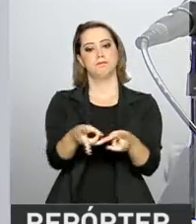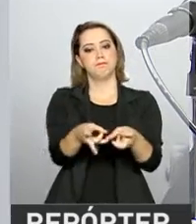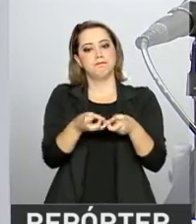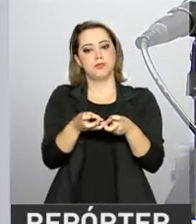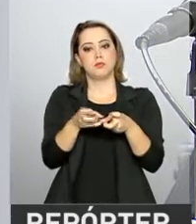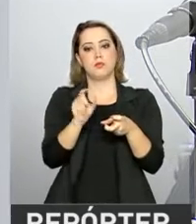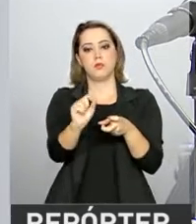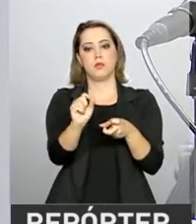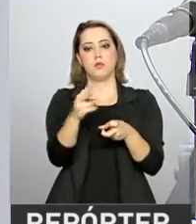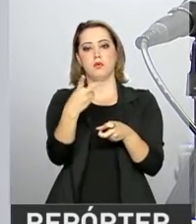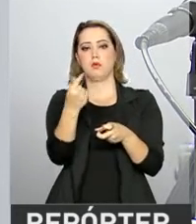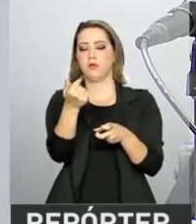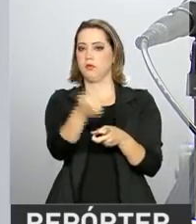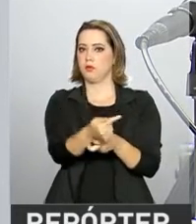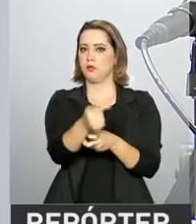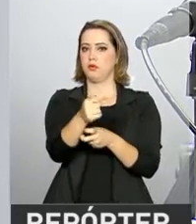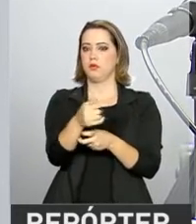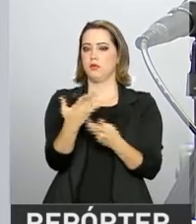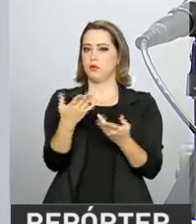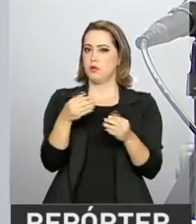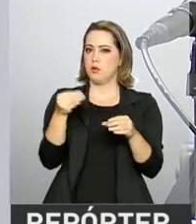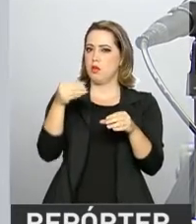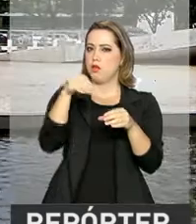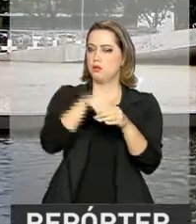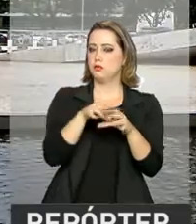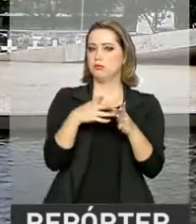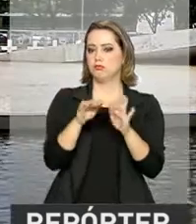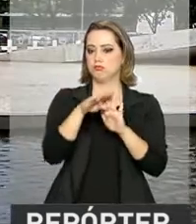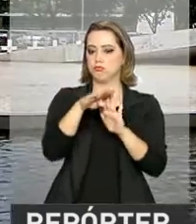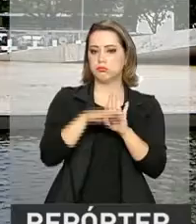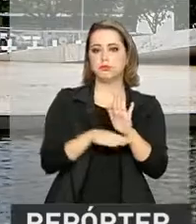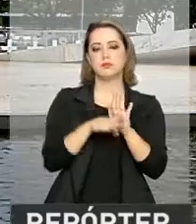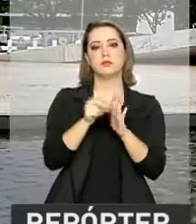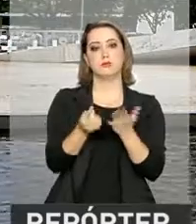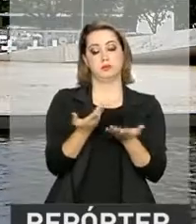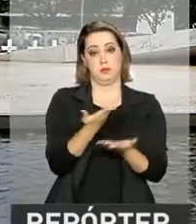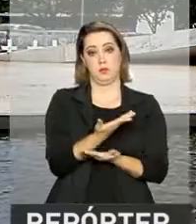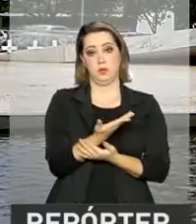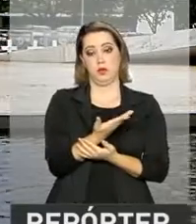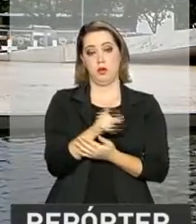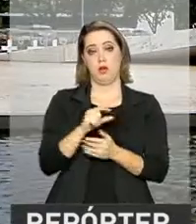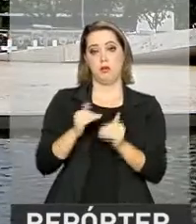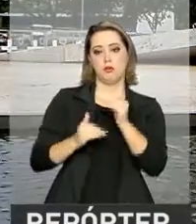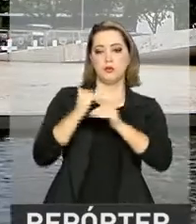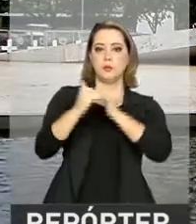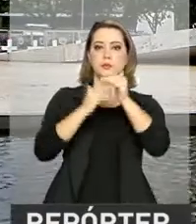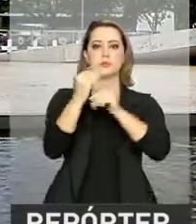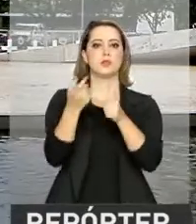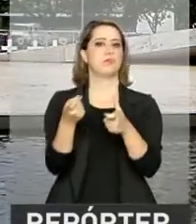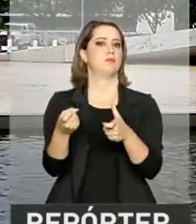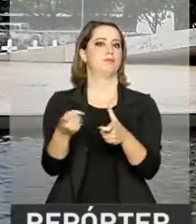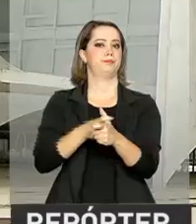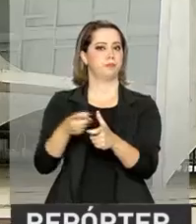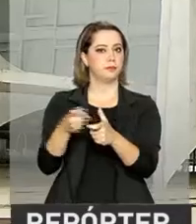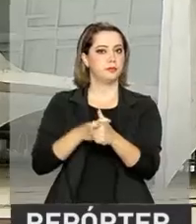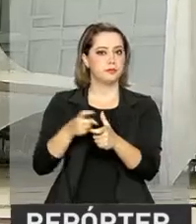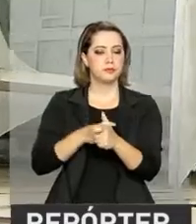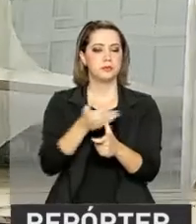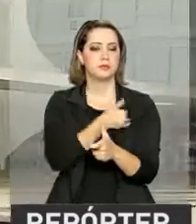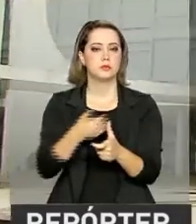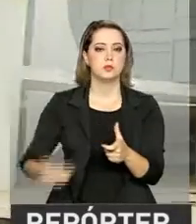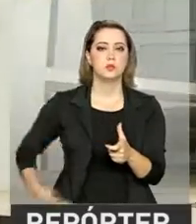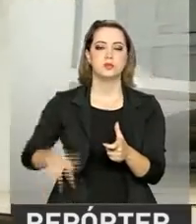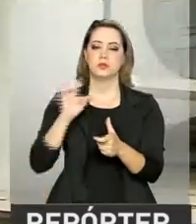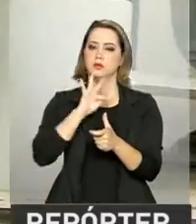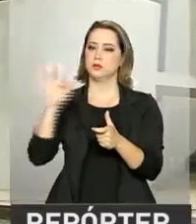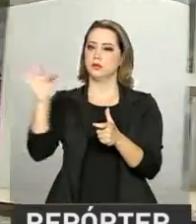expectativa é encerrar 2017 dentro deste intervalo. Para conter a trajetória de crescimento da dívida pública, o governo federal